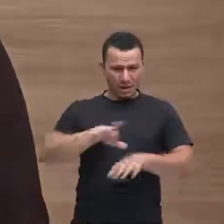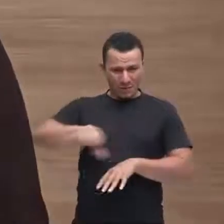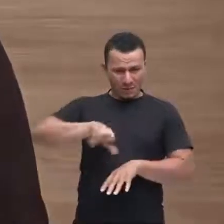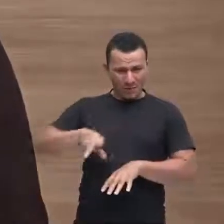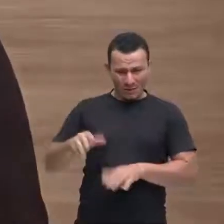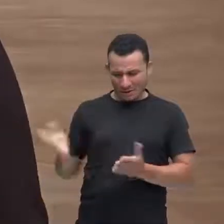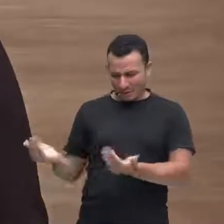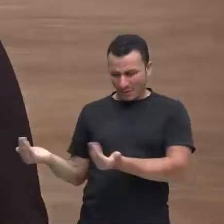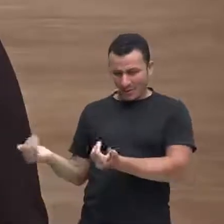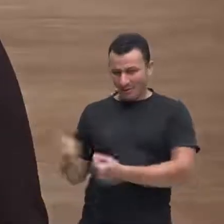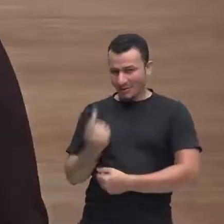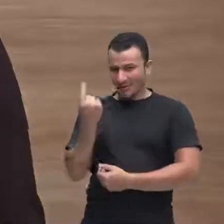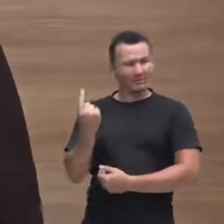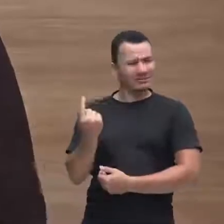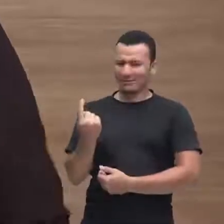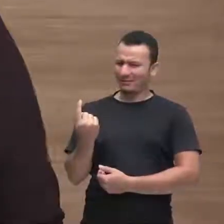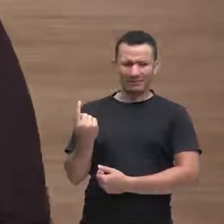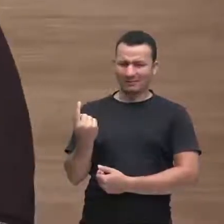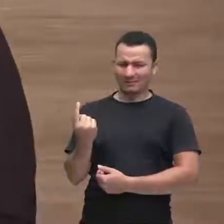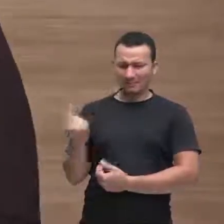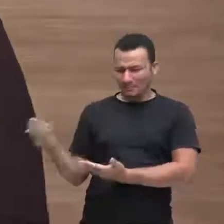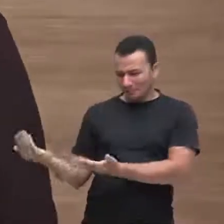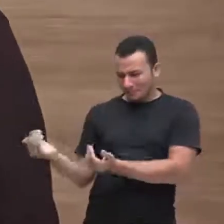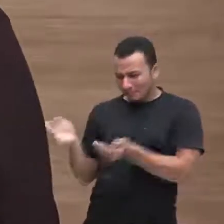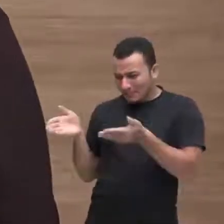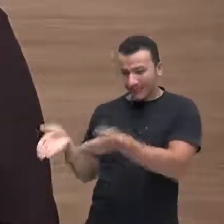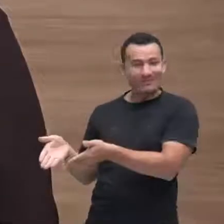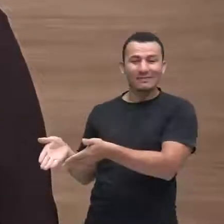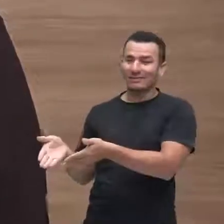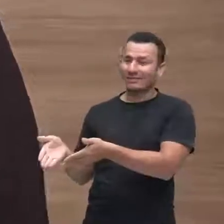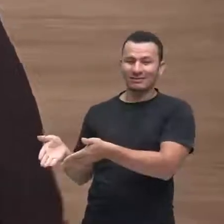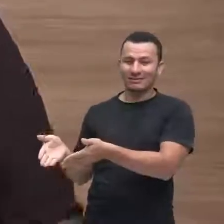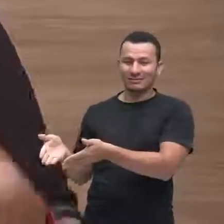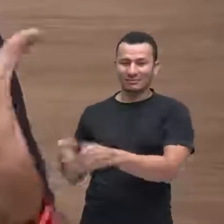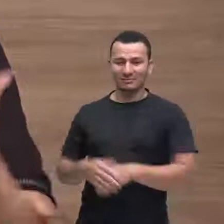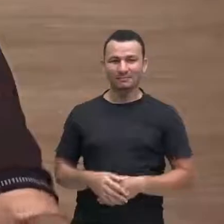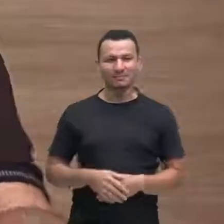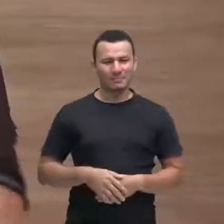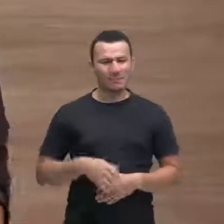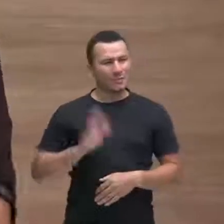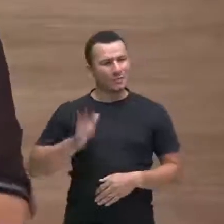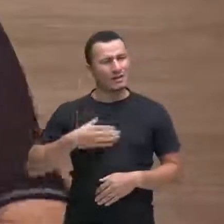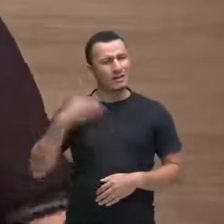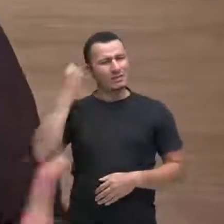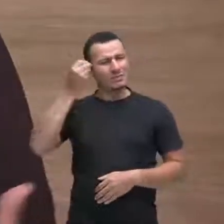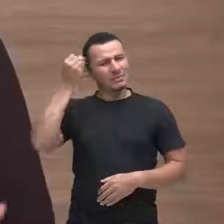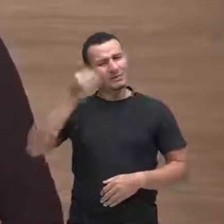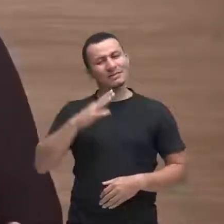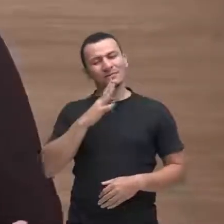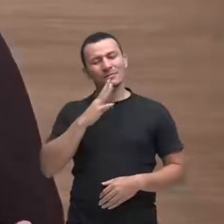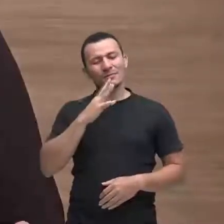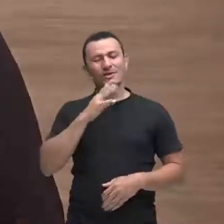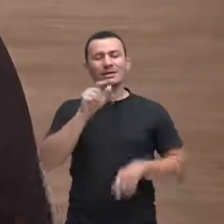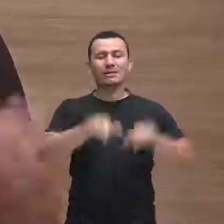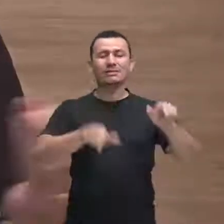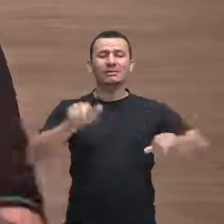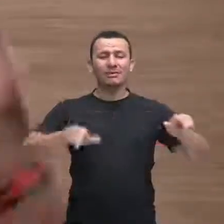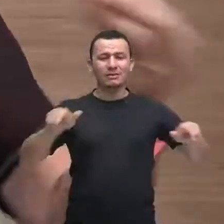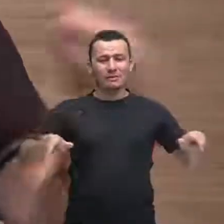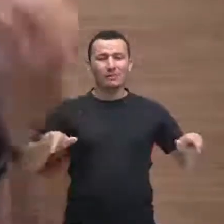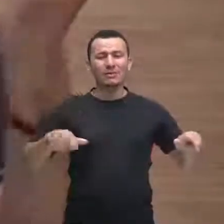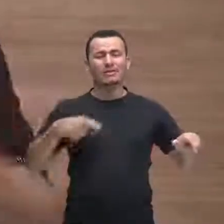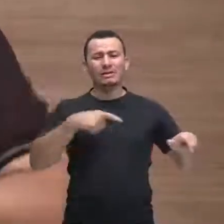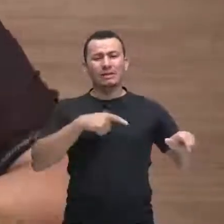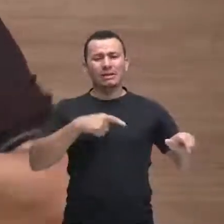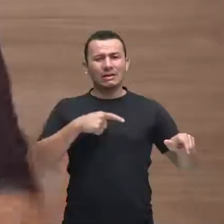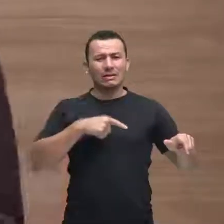adolescência, né? Não é só na adolescência. Conheço pessoas que têm a minha